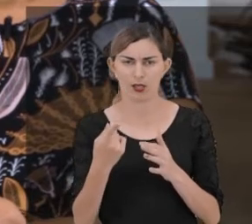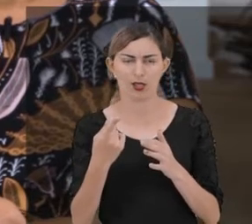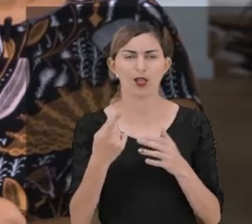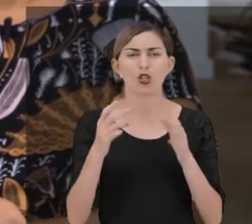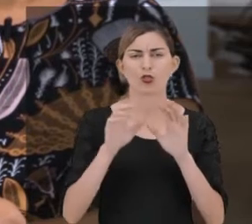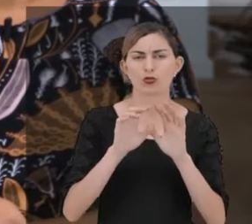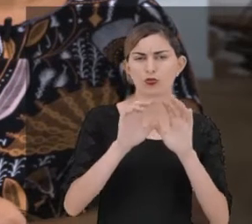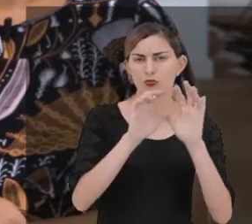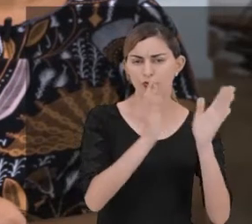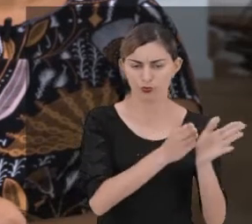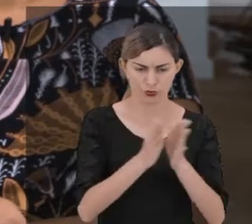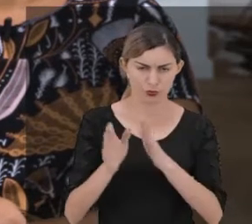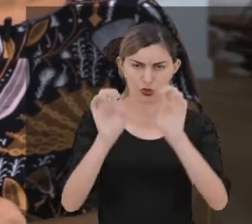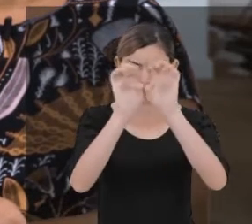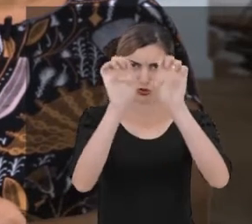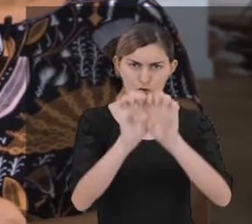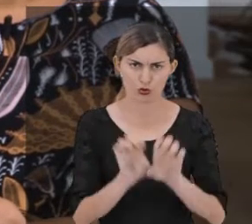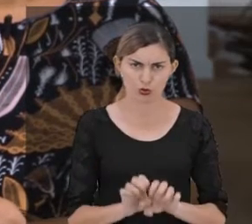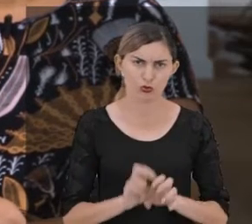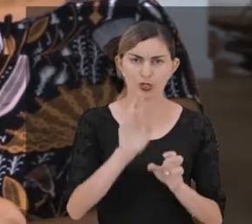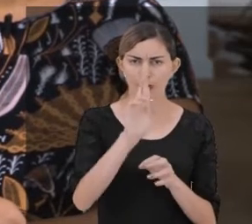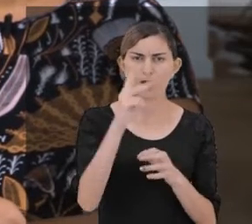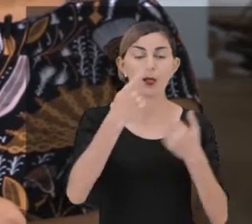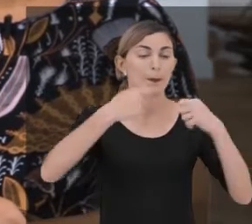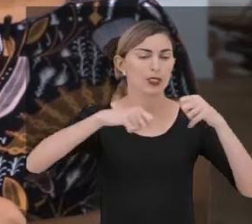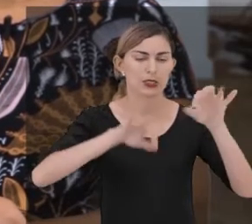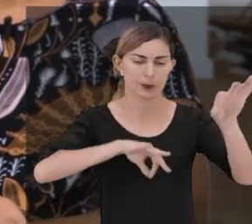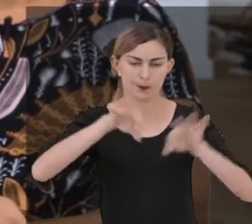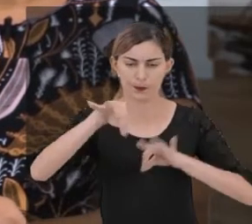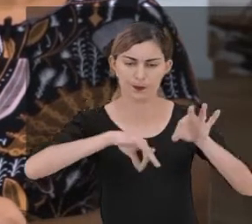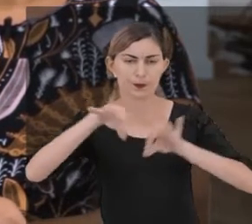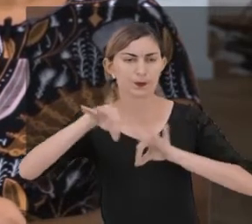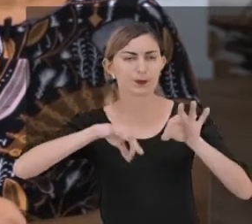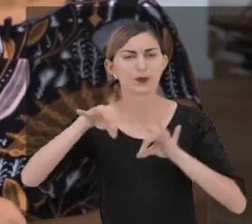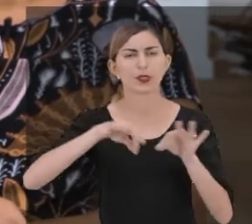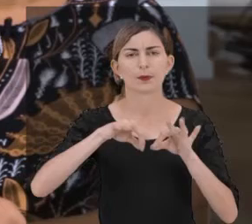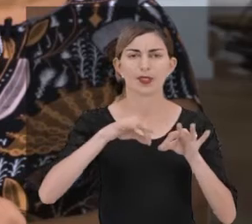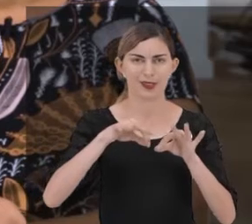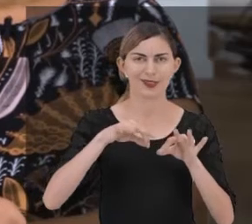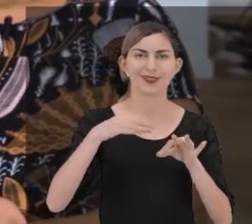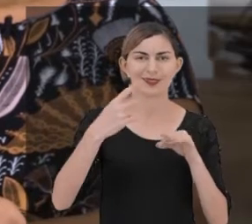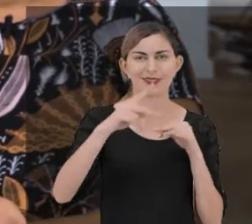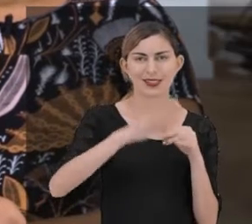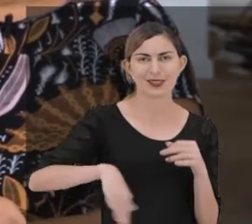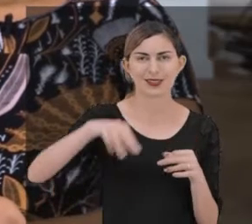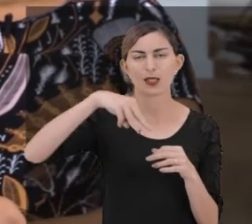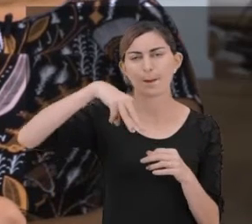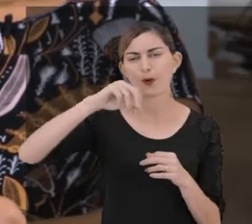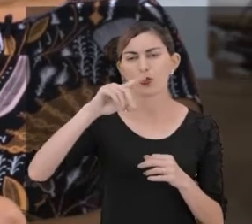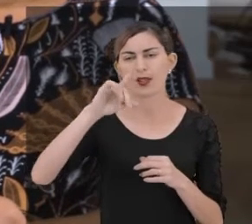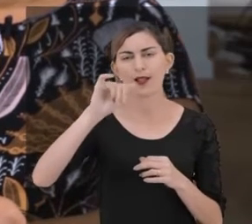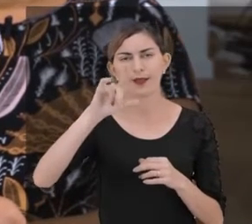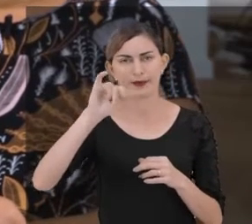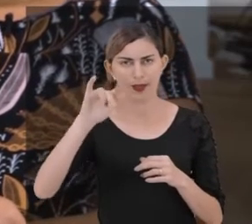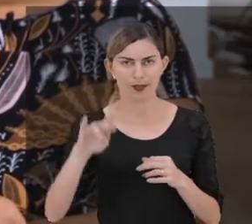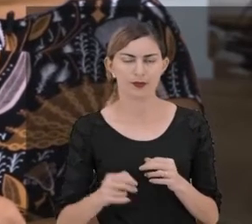humanos, toda a estrutura de recursos humanos precisa estar preparada para essa